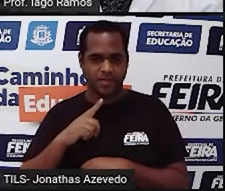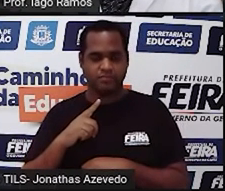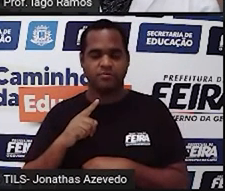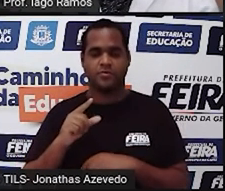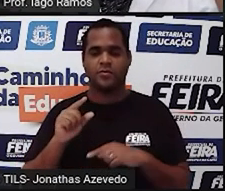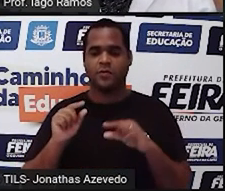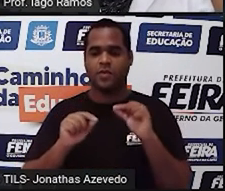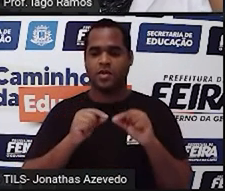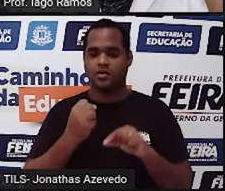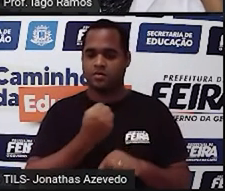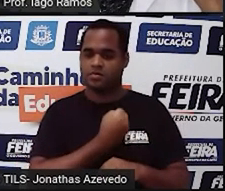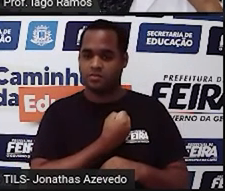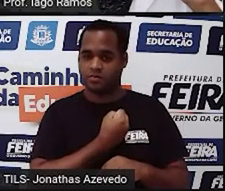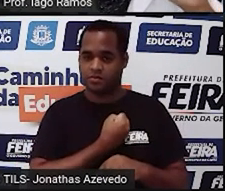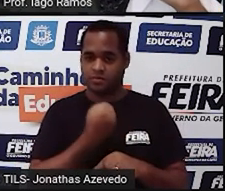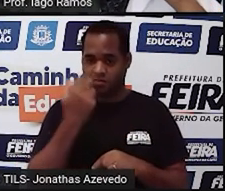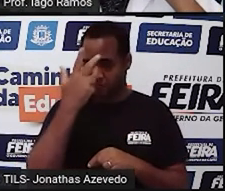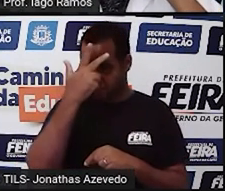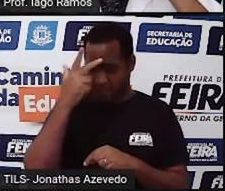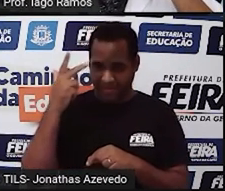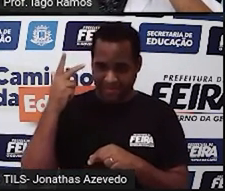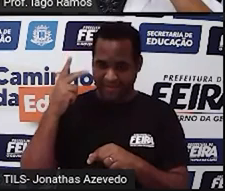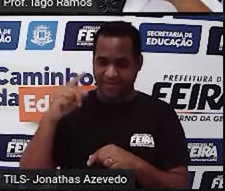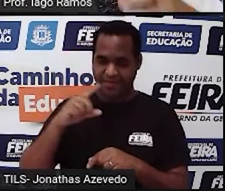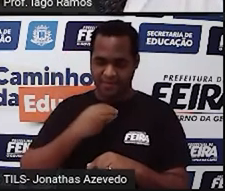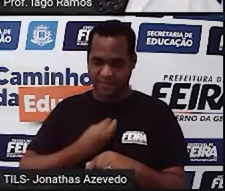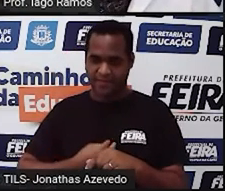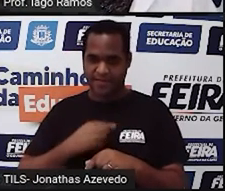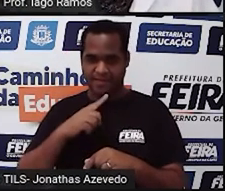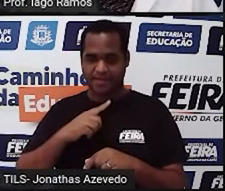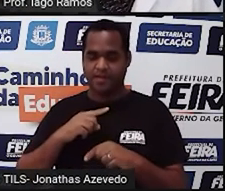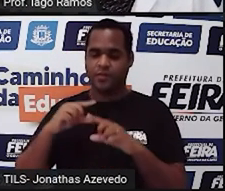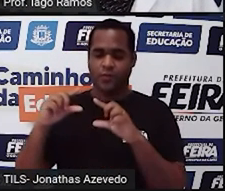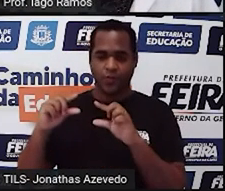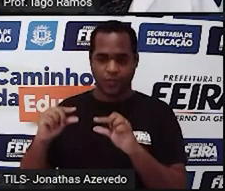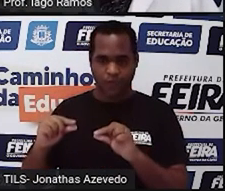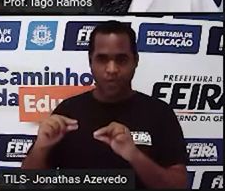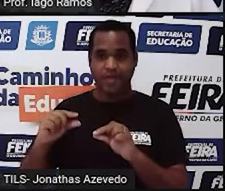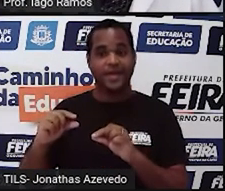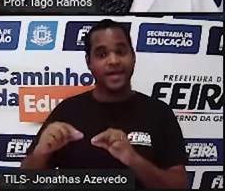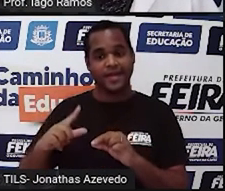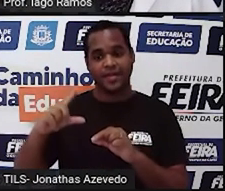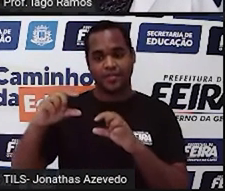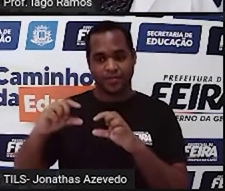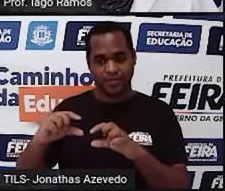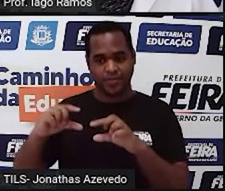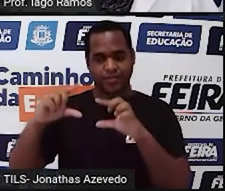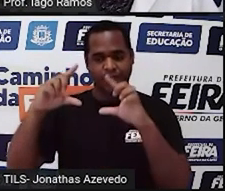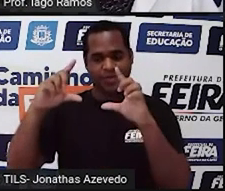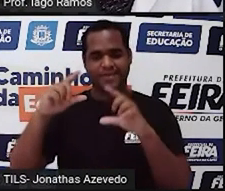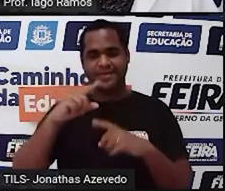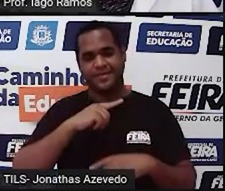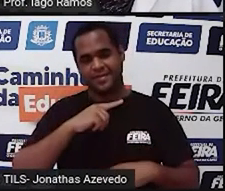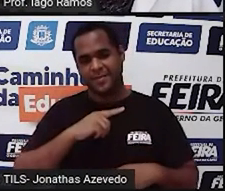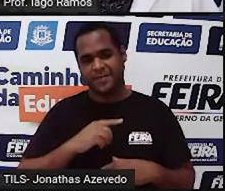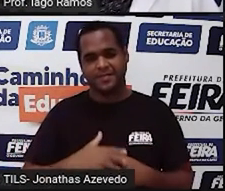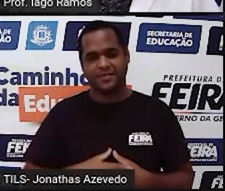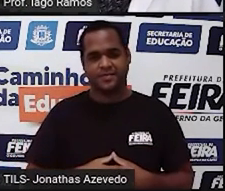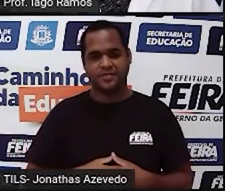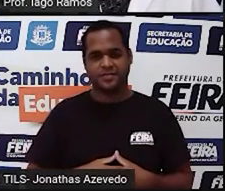número número de população menor e isso vai crescendo até chegar ao maior mas